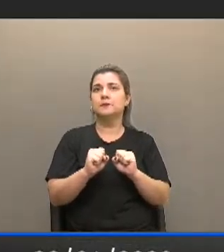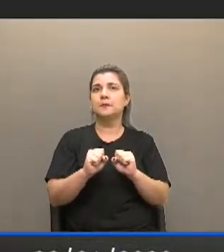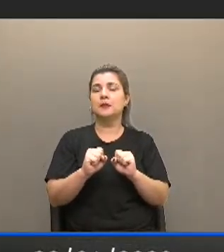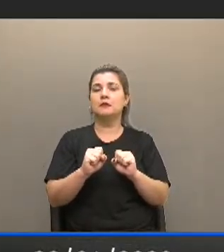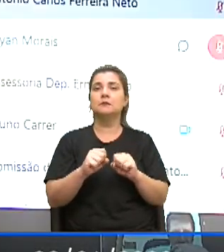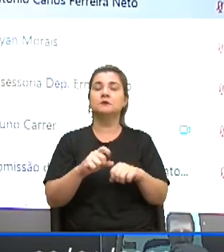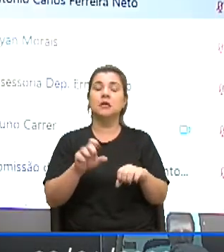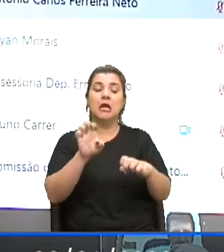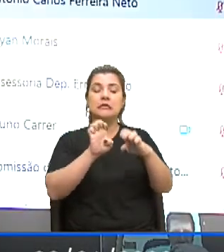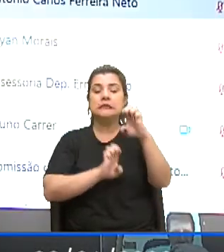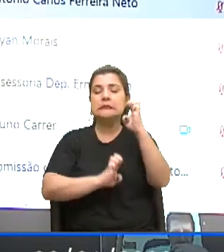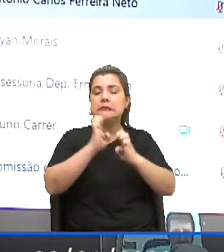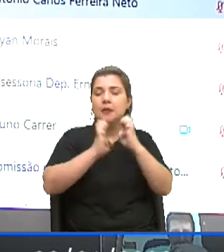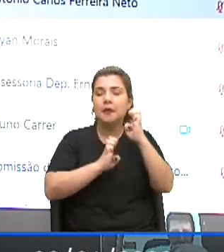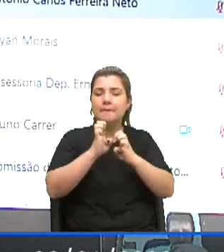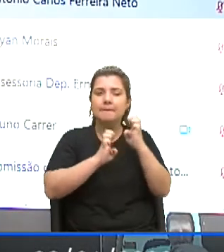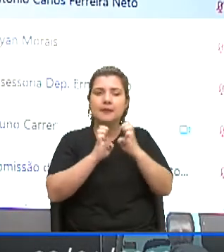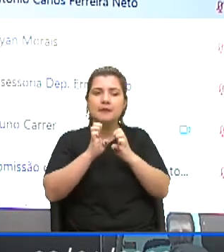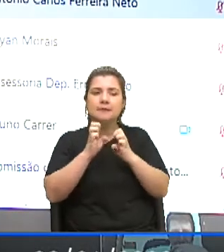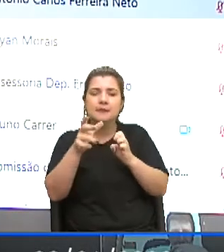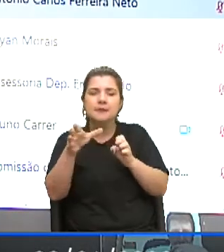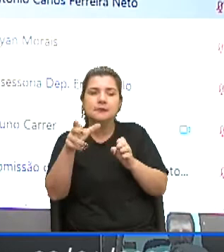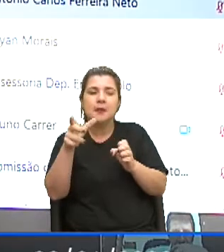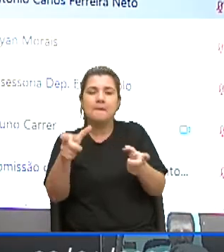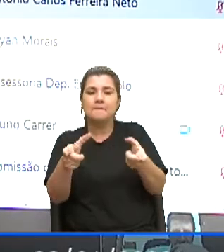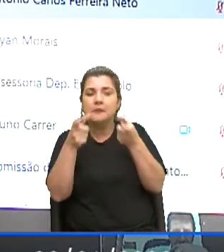detectem oportunamente os casos dentro